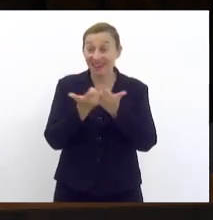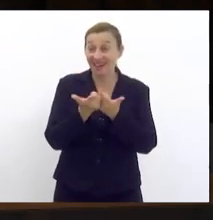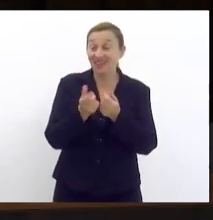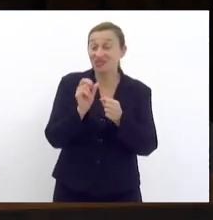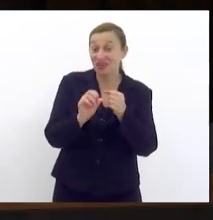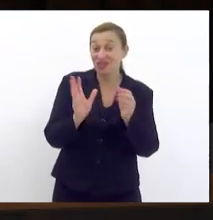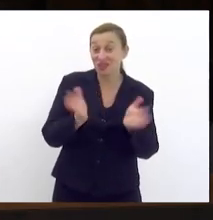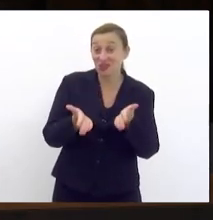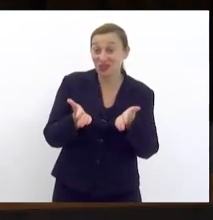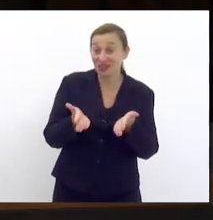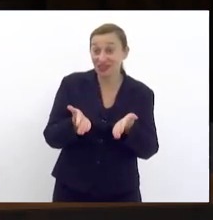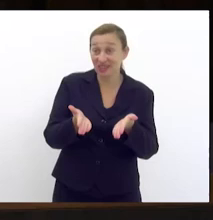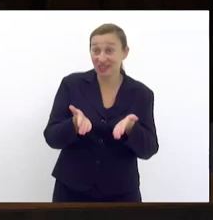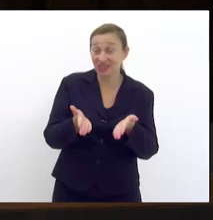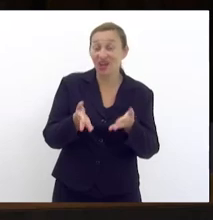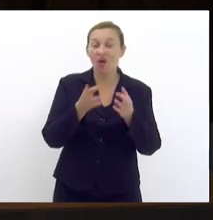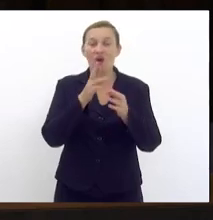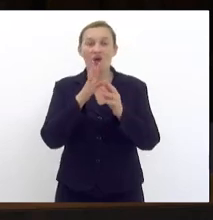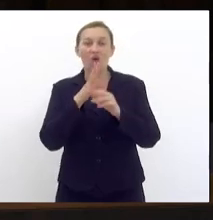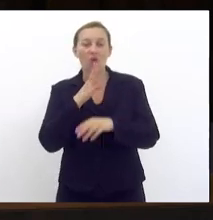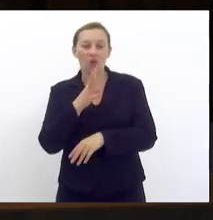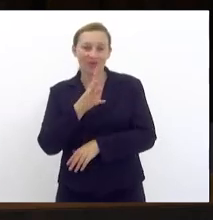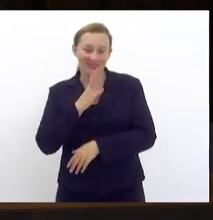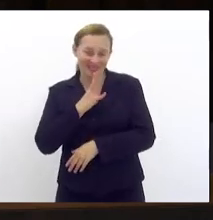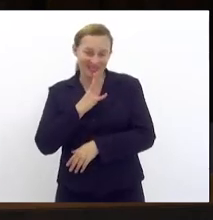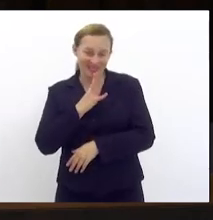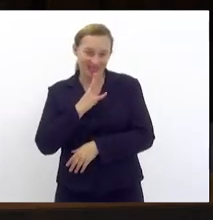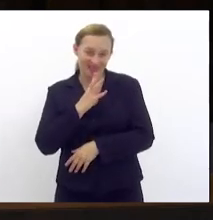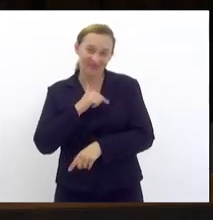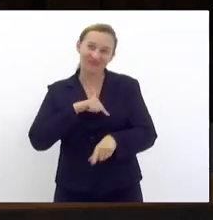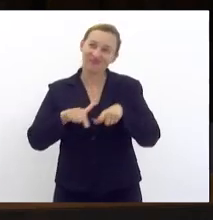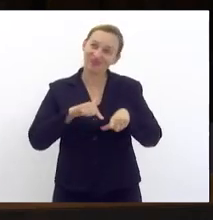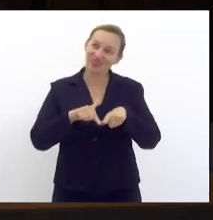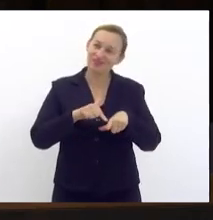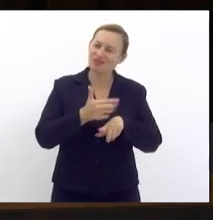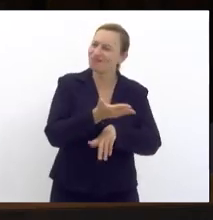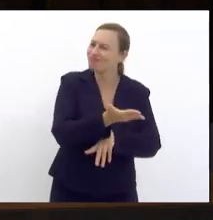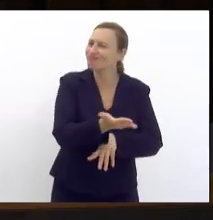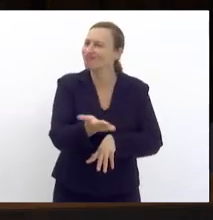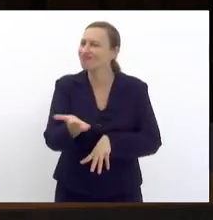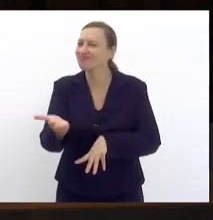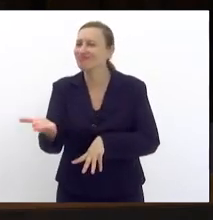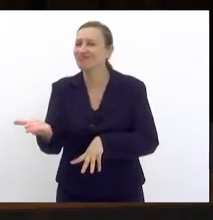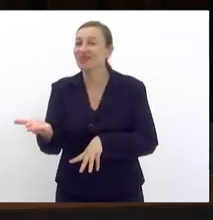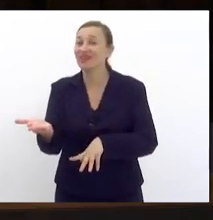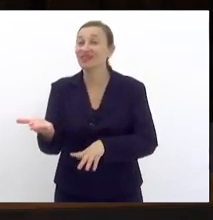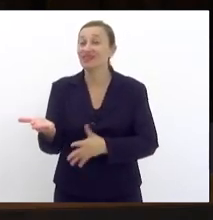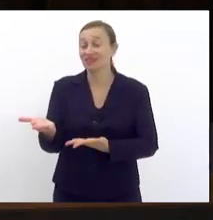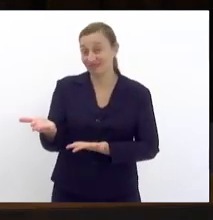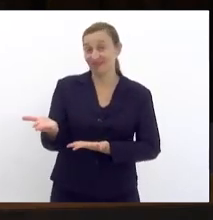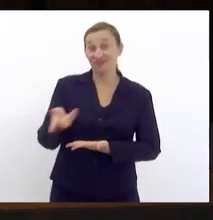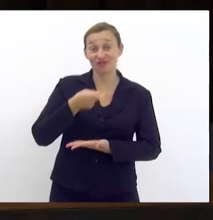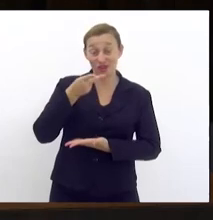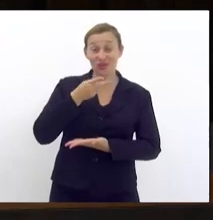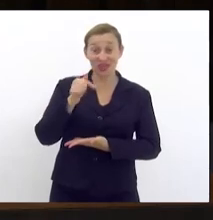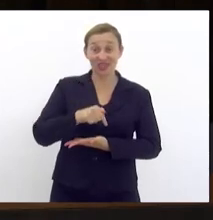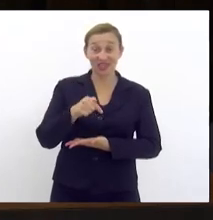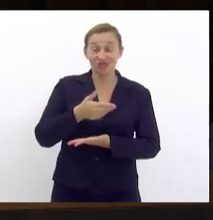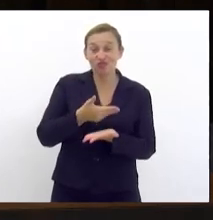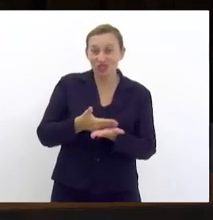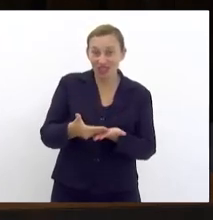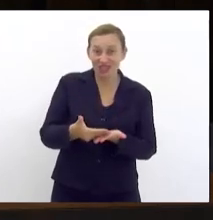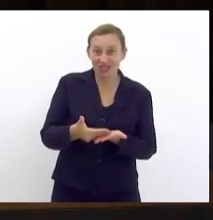faz hoje aqui. É reconhecer o trabalho dessas pessoas que, como disse aqui no